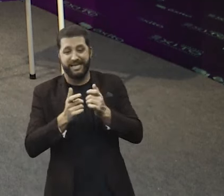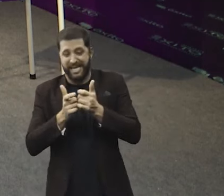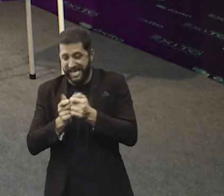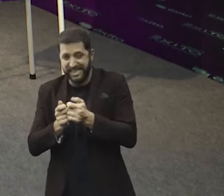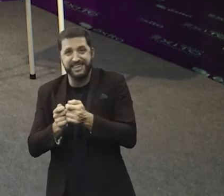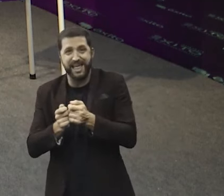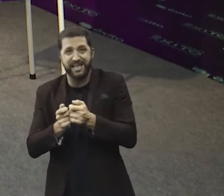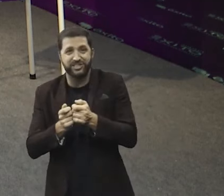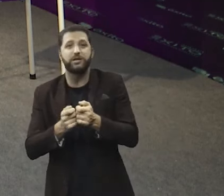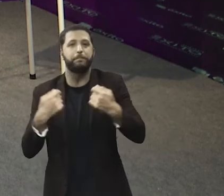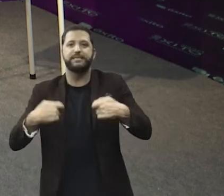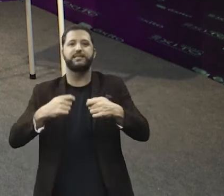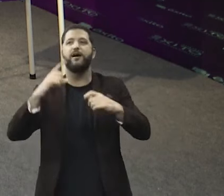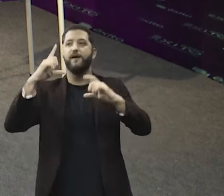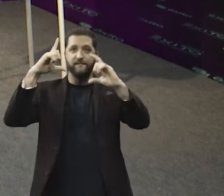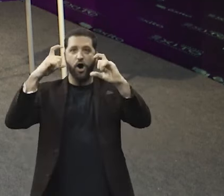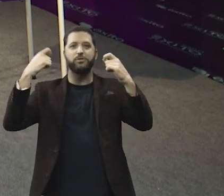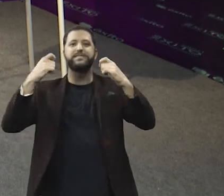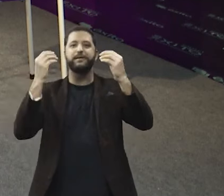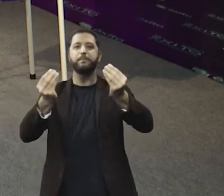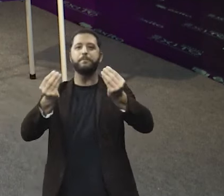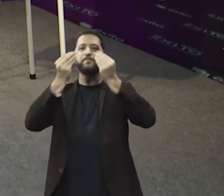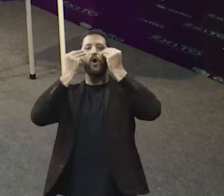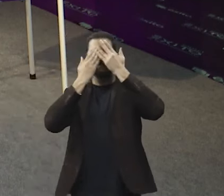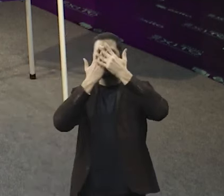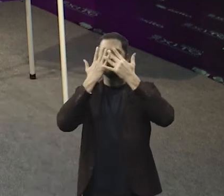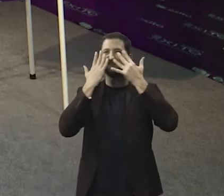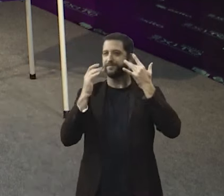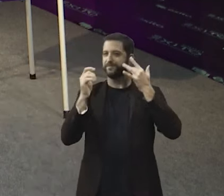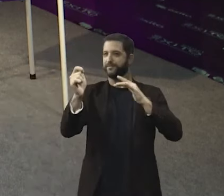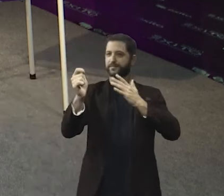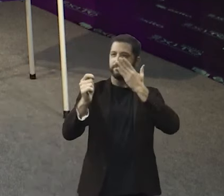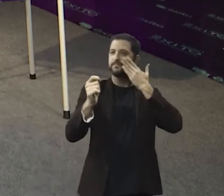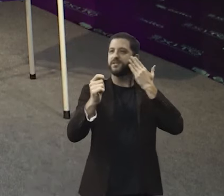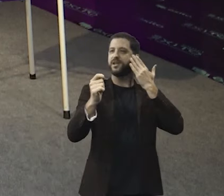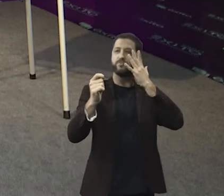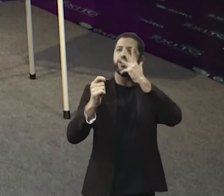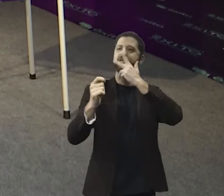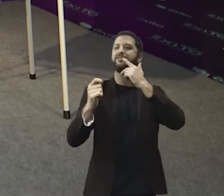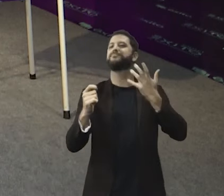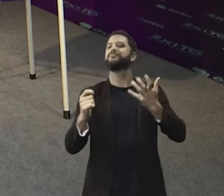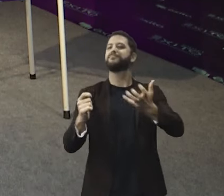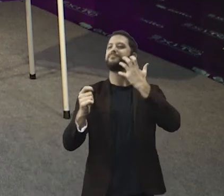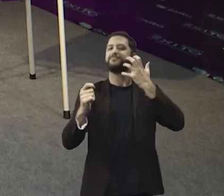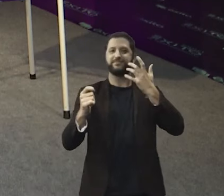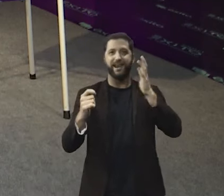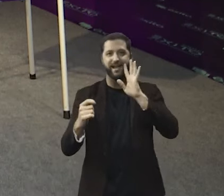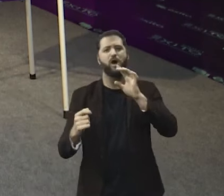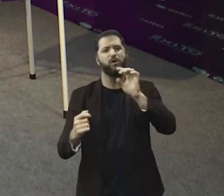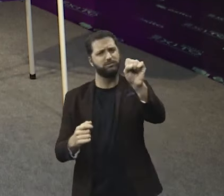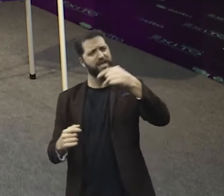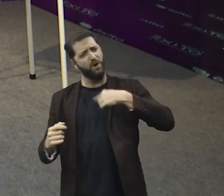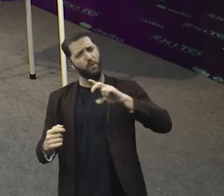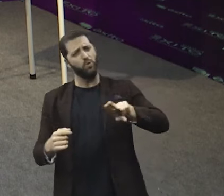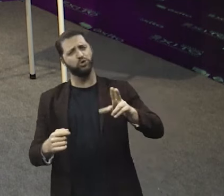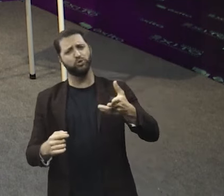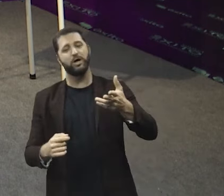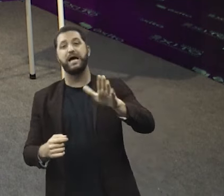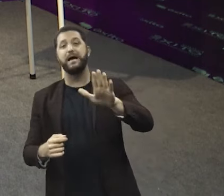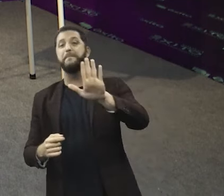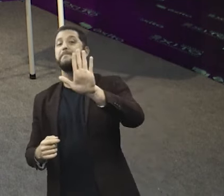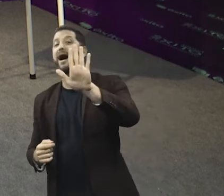filtro e daí você percebe o qu o filtro é legal é legal eu uso filtro mas quando você